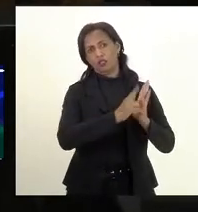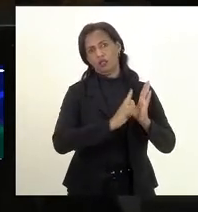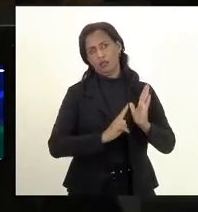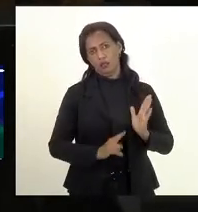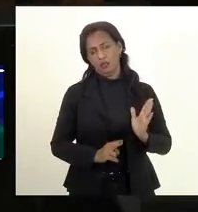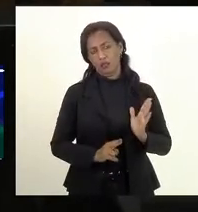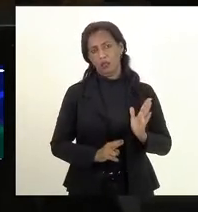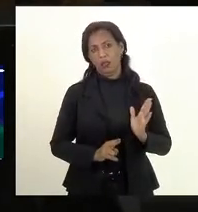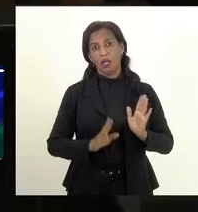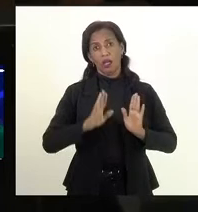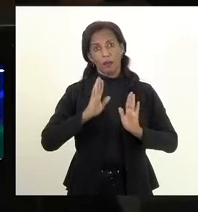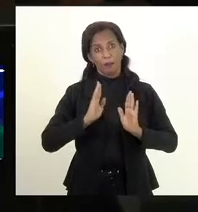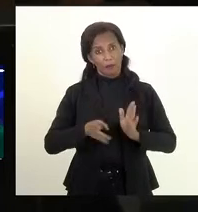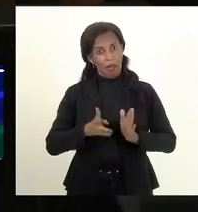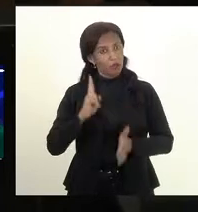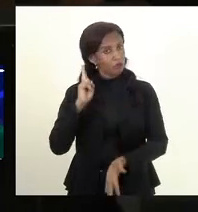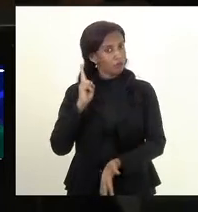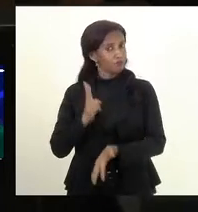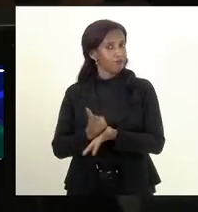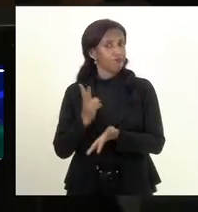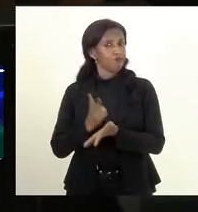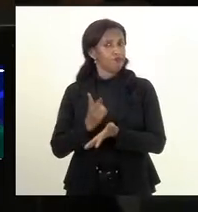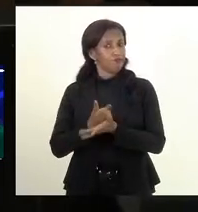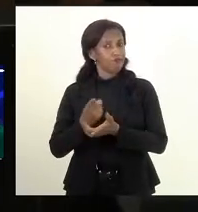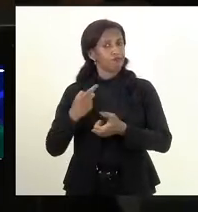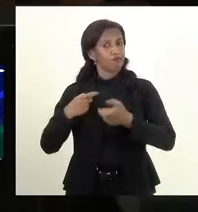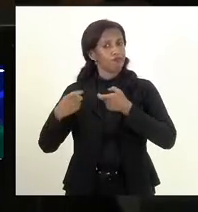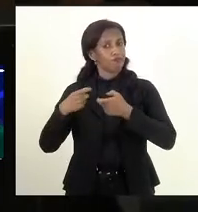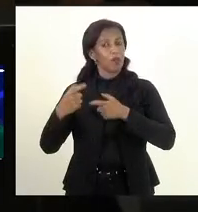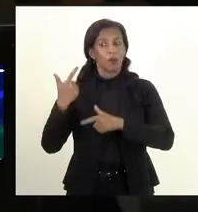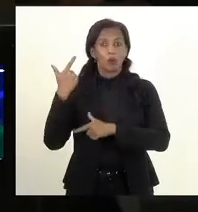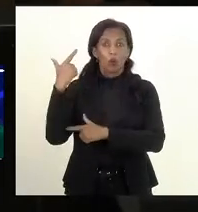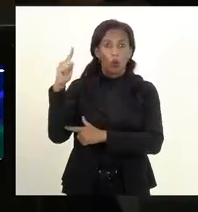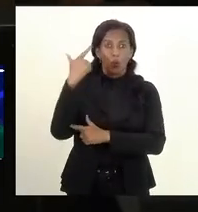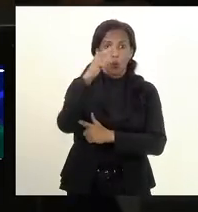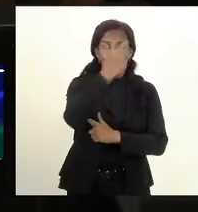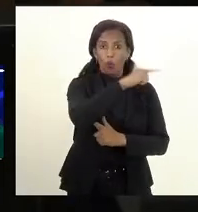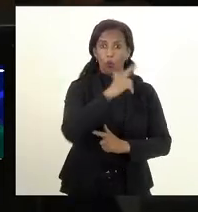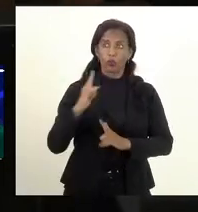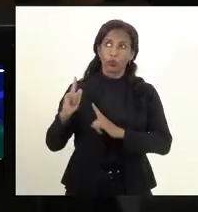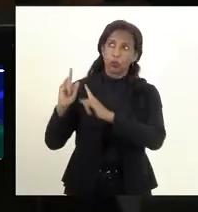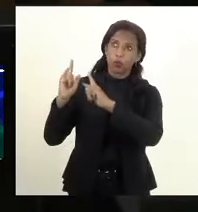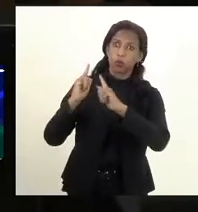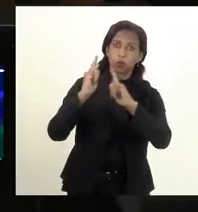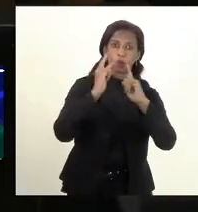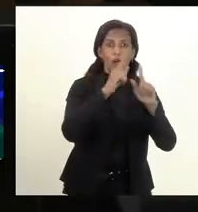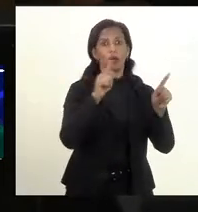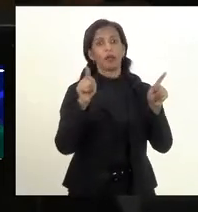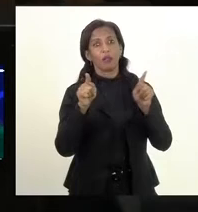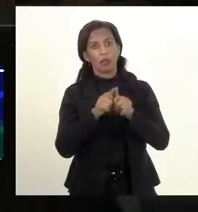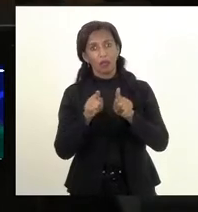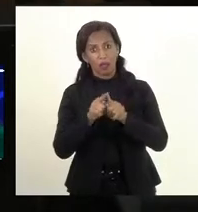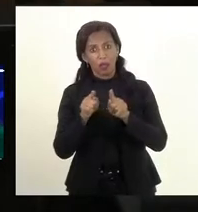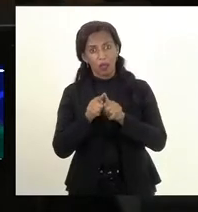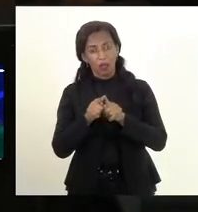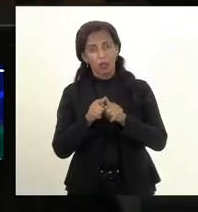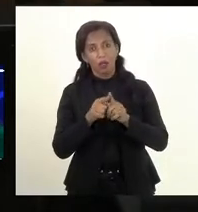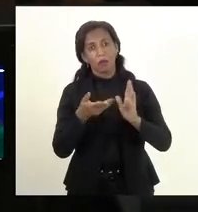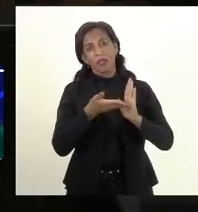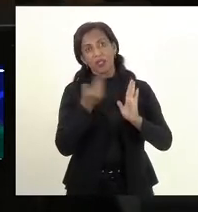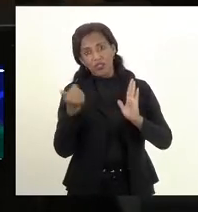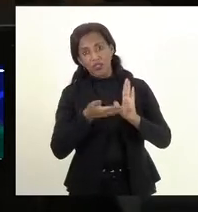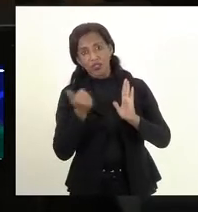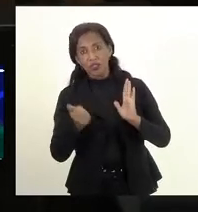mas a luta continua porque até não outros Imóveis que também terão que sair dessa